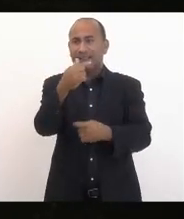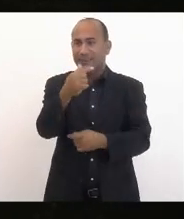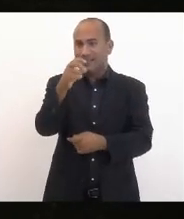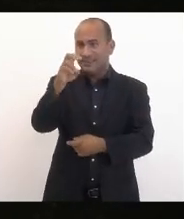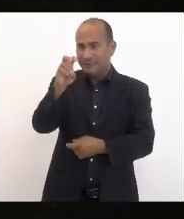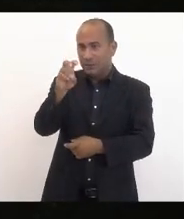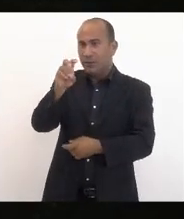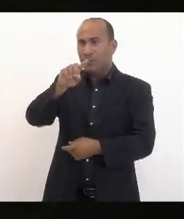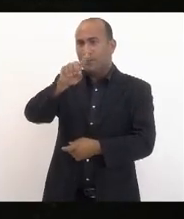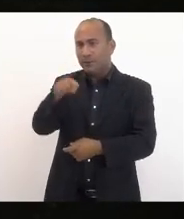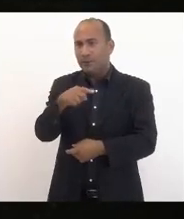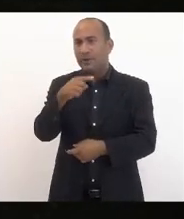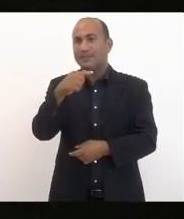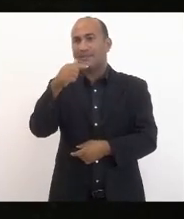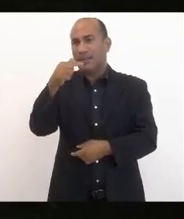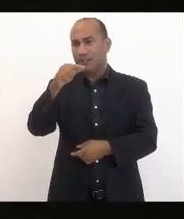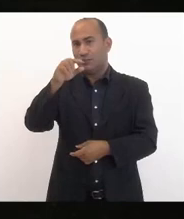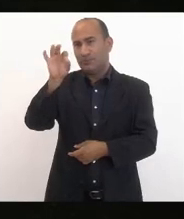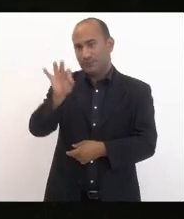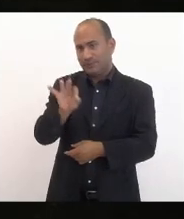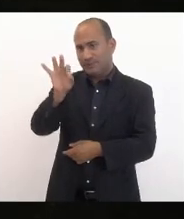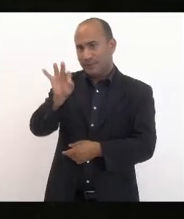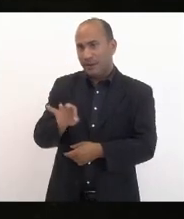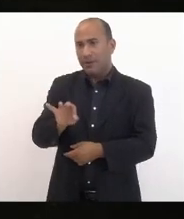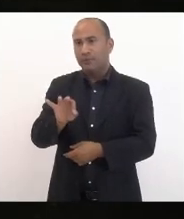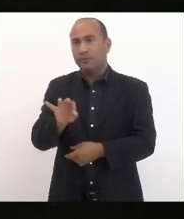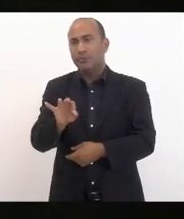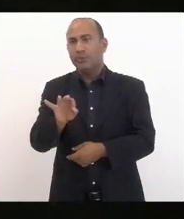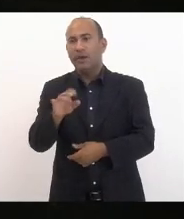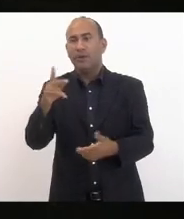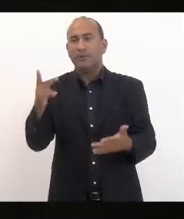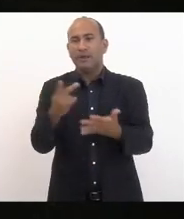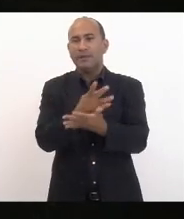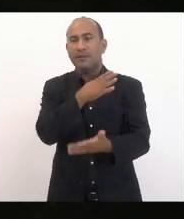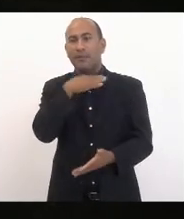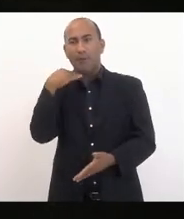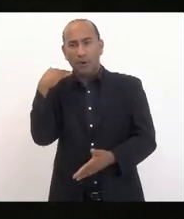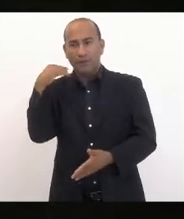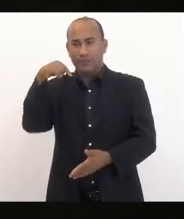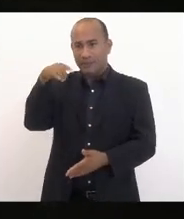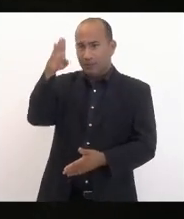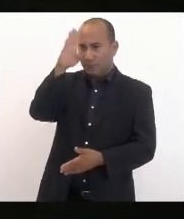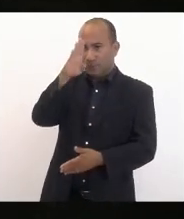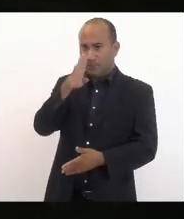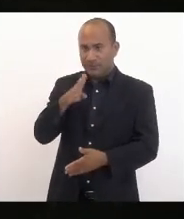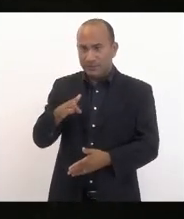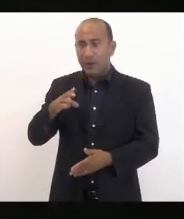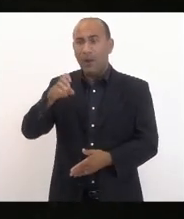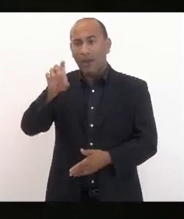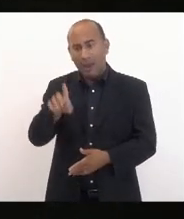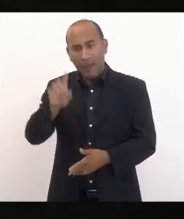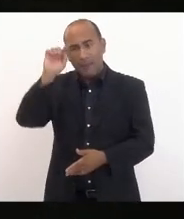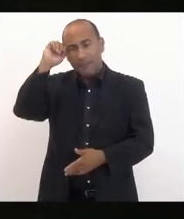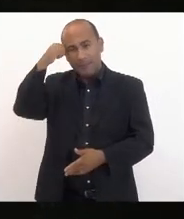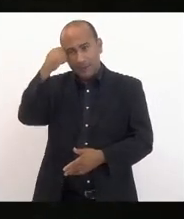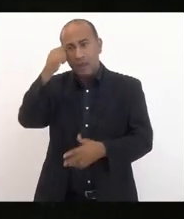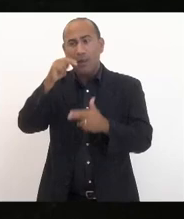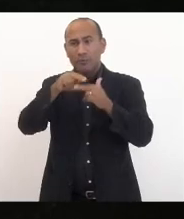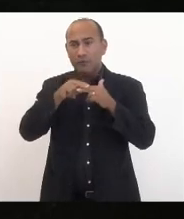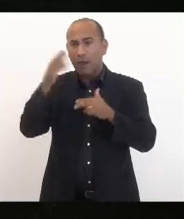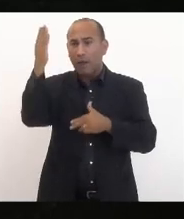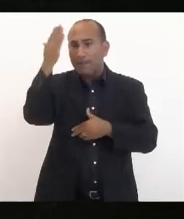75,7% das vítimas de homicídio no país são negras. Então, há uma